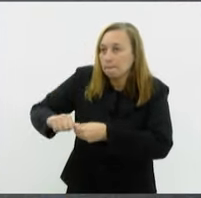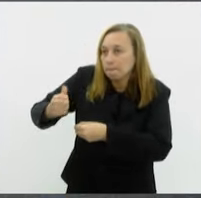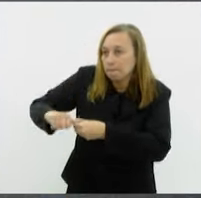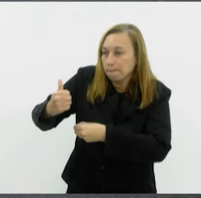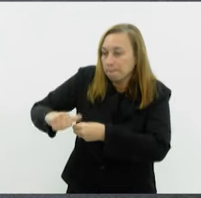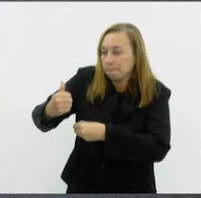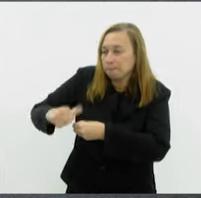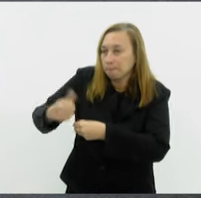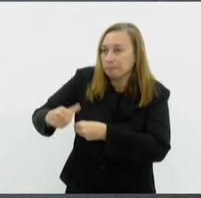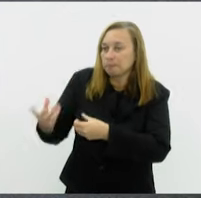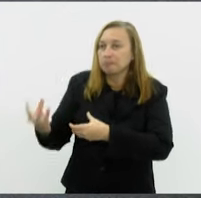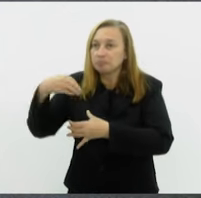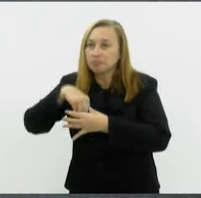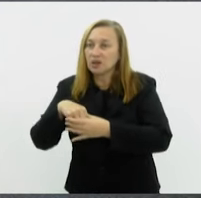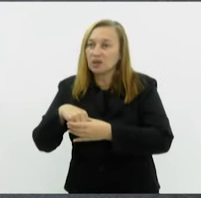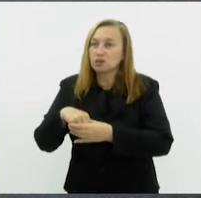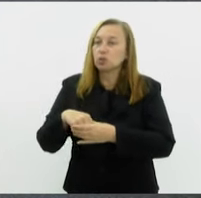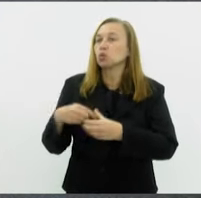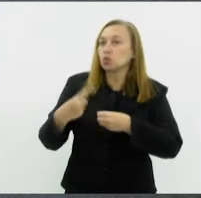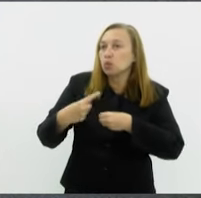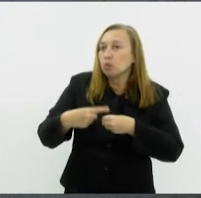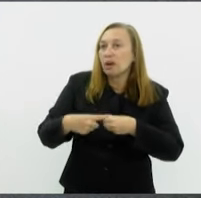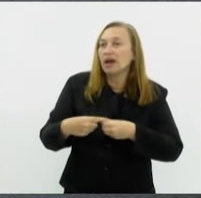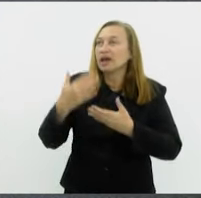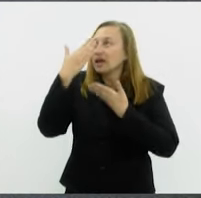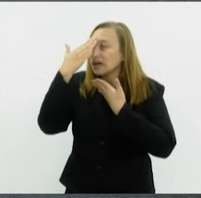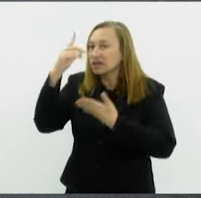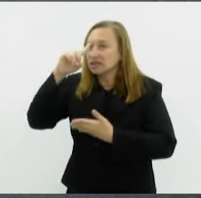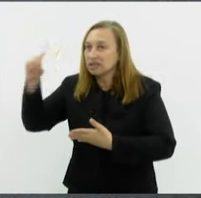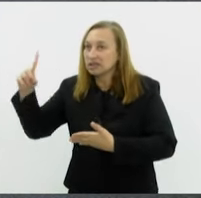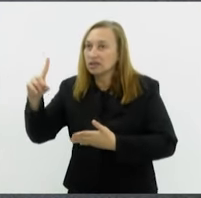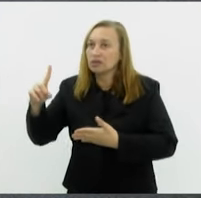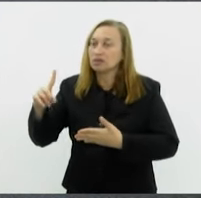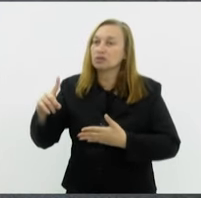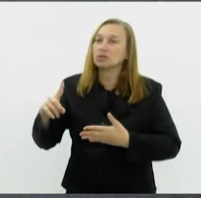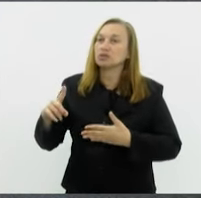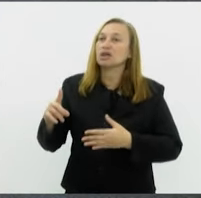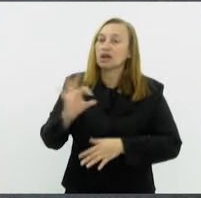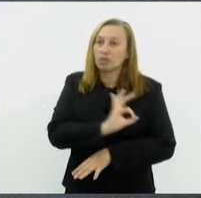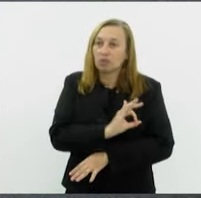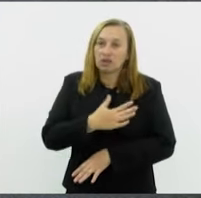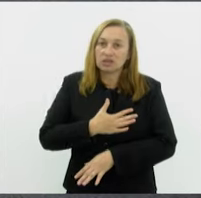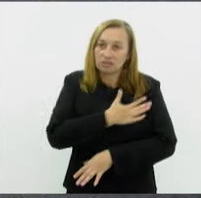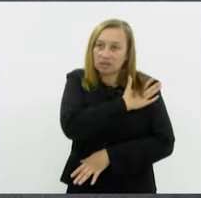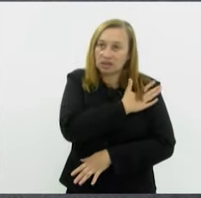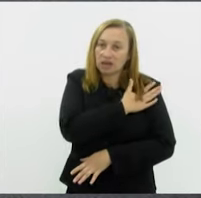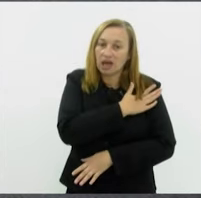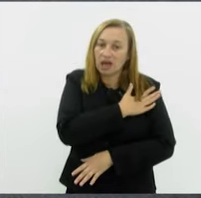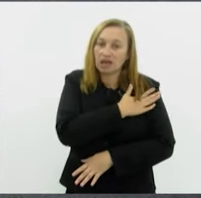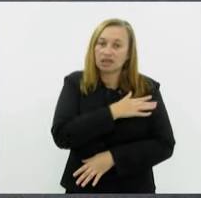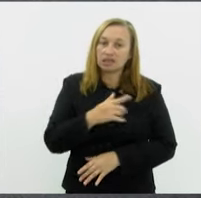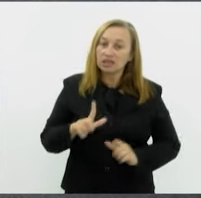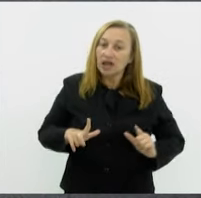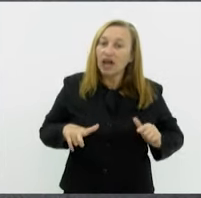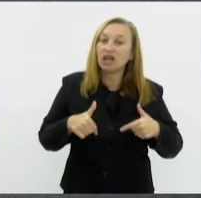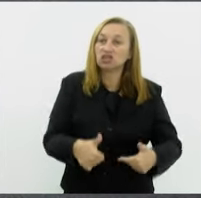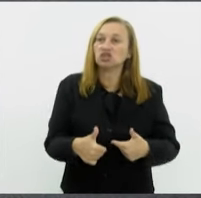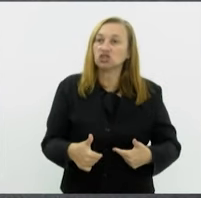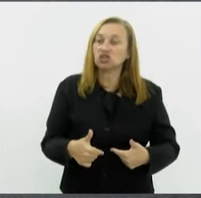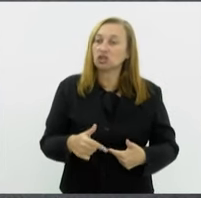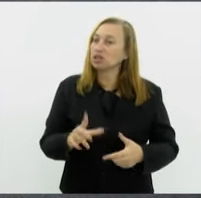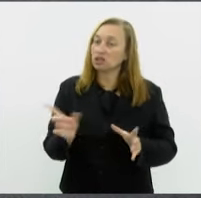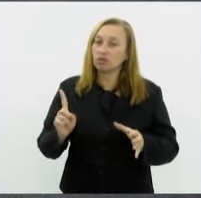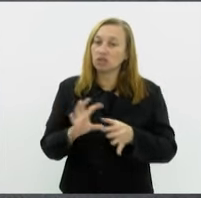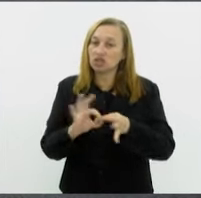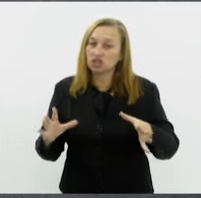a polícia militar tem mantido a ordem e a decência, não permitindo que o tráfico avance